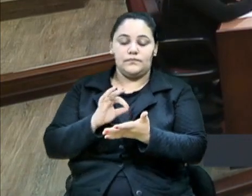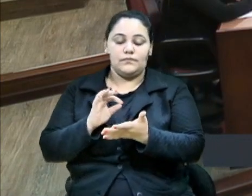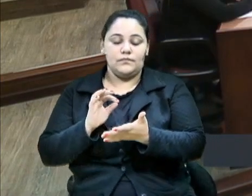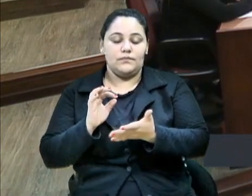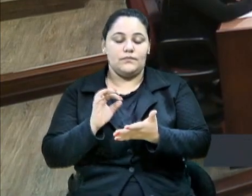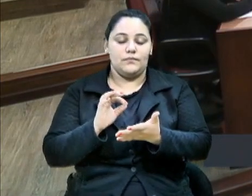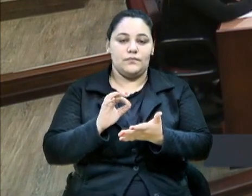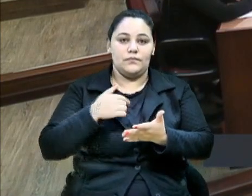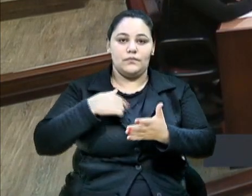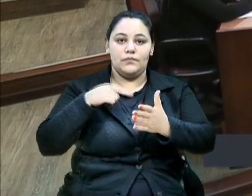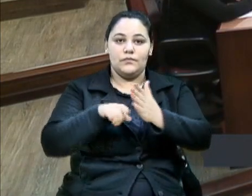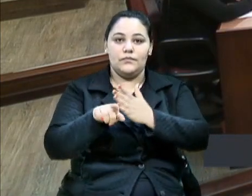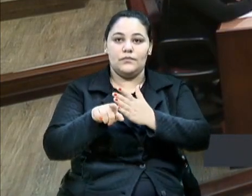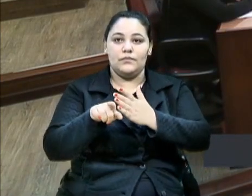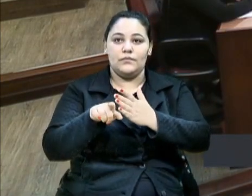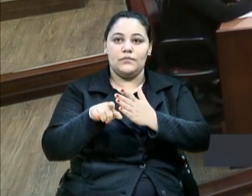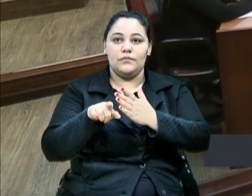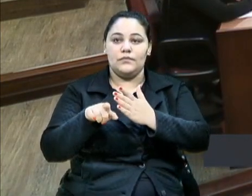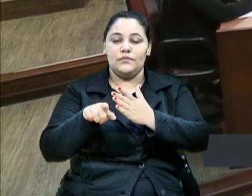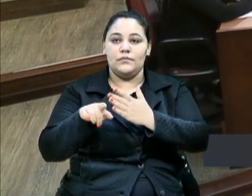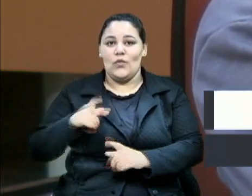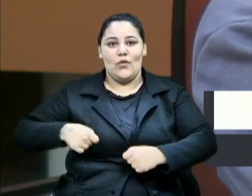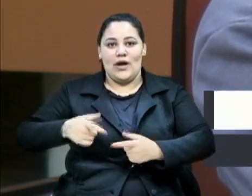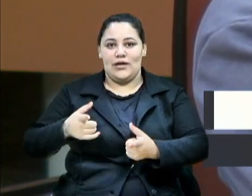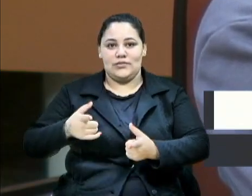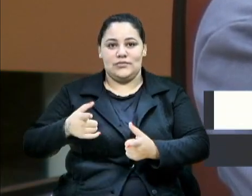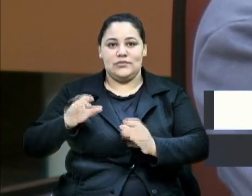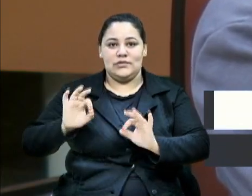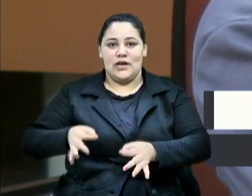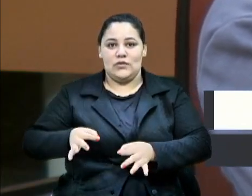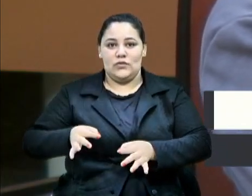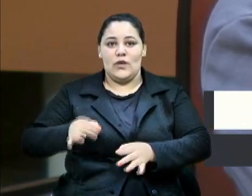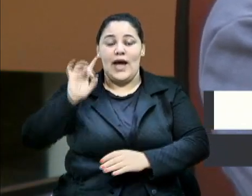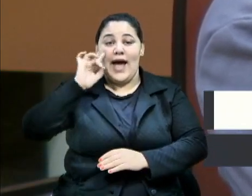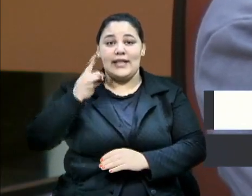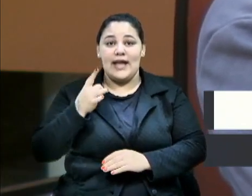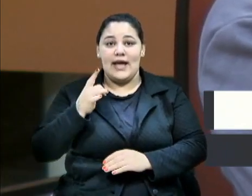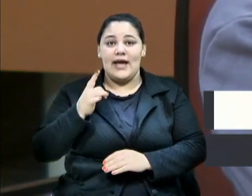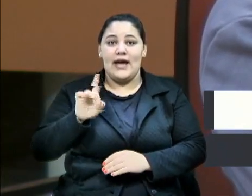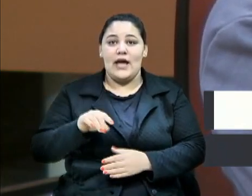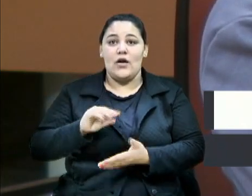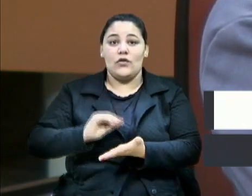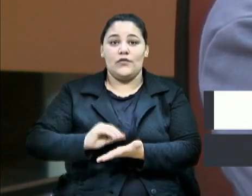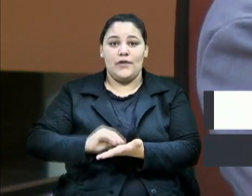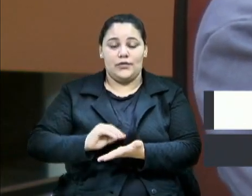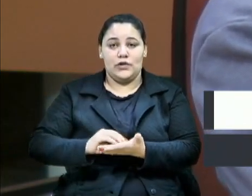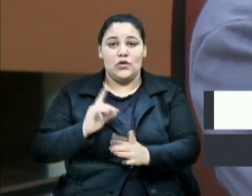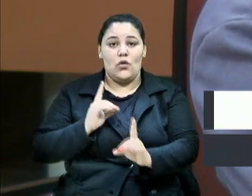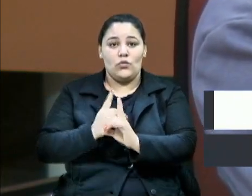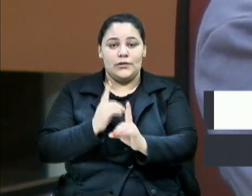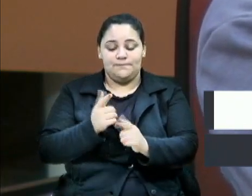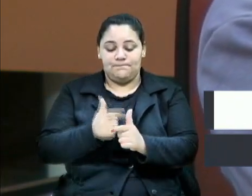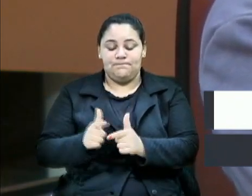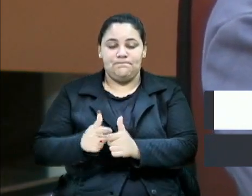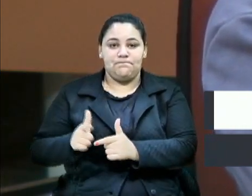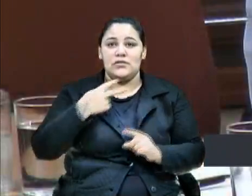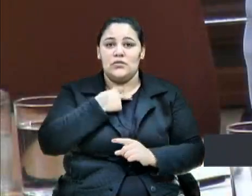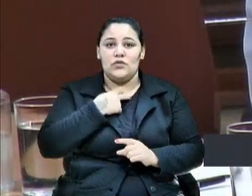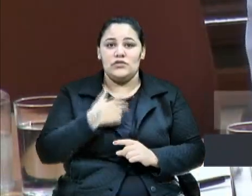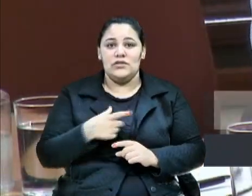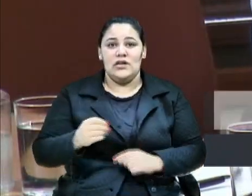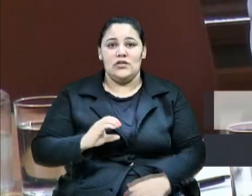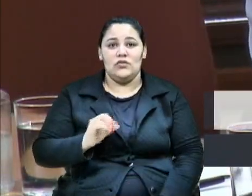Ele mais anda para um lado e para o outro, mas nos bairros eu não estou vendo esse castramóvel. Eu imploro aqui dessa tribuna, por